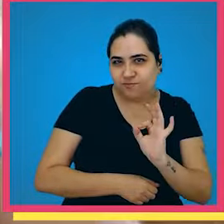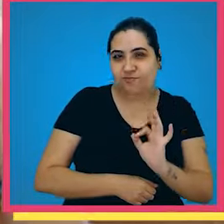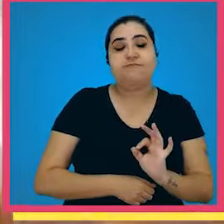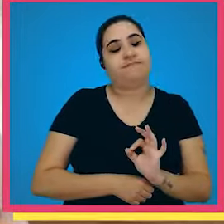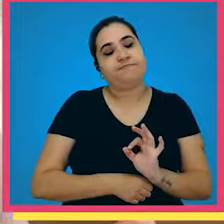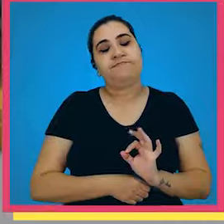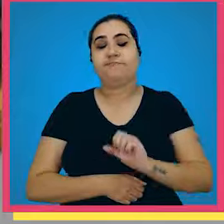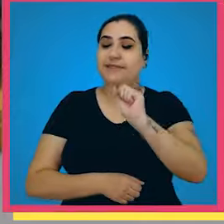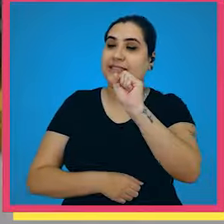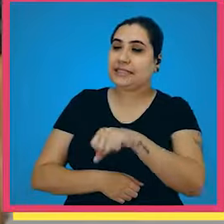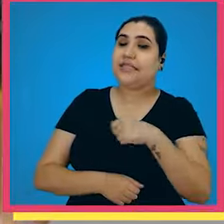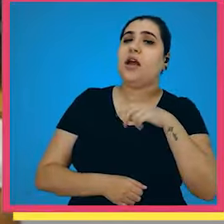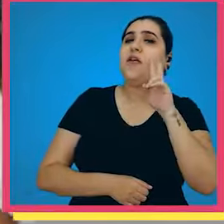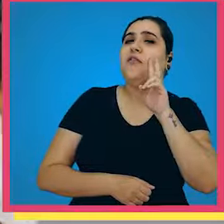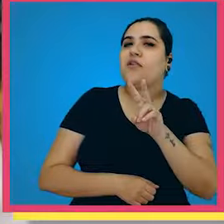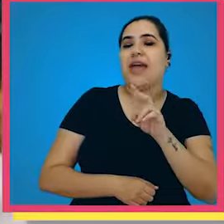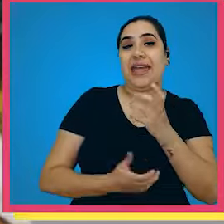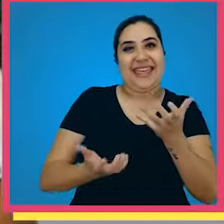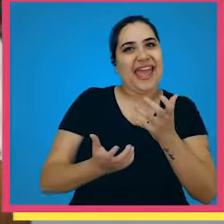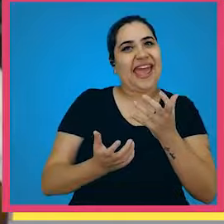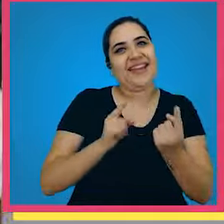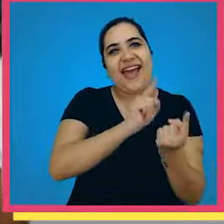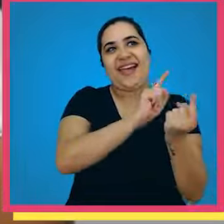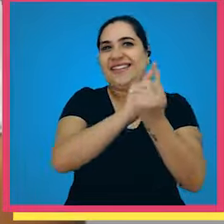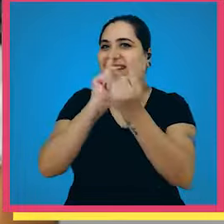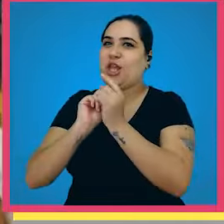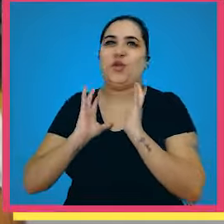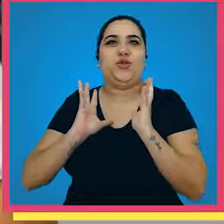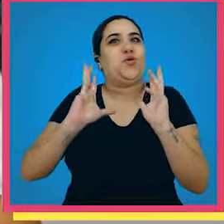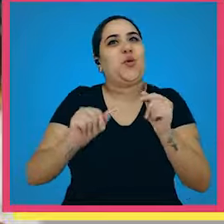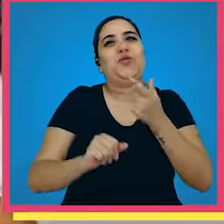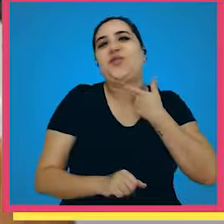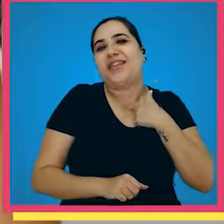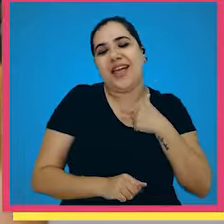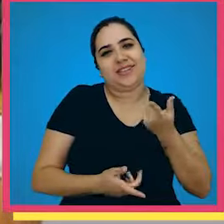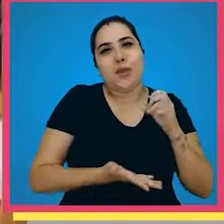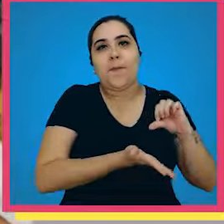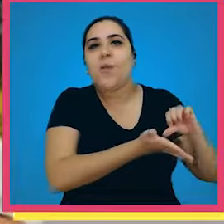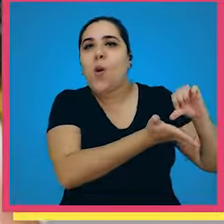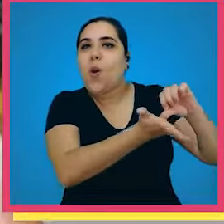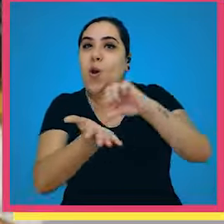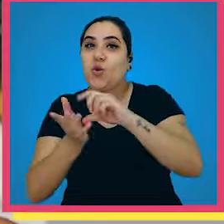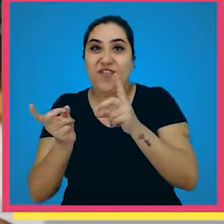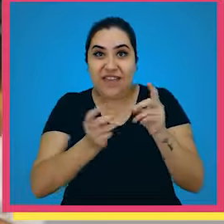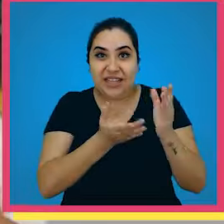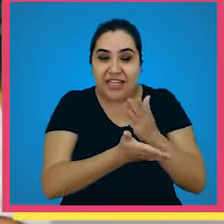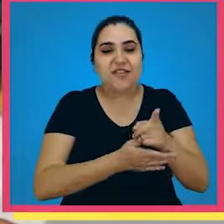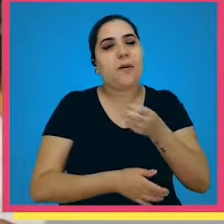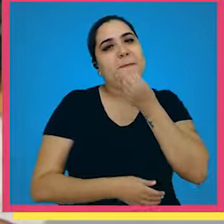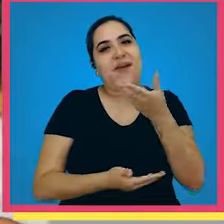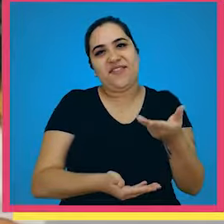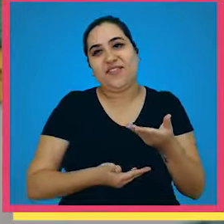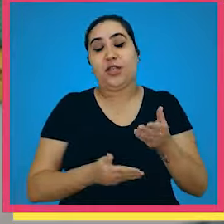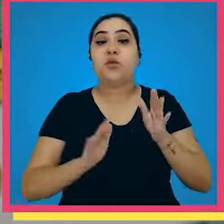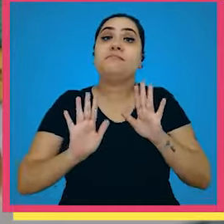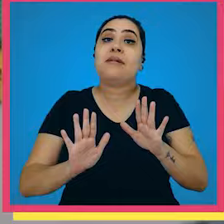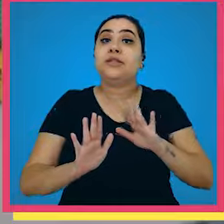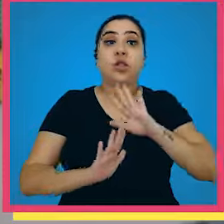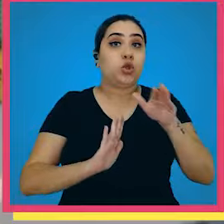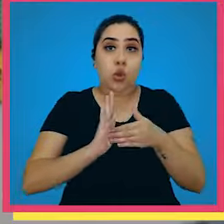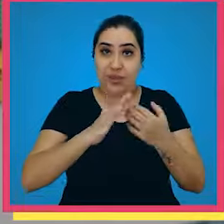perfis mesmo. A gente olha, em princípio a gente quer atender todas as livrarias. Todos os pontos de venda de livros são super bem-vindos.